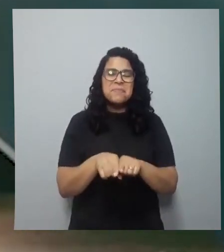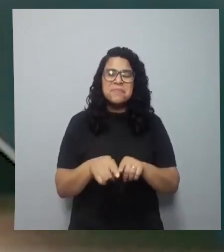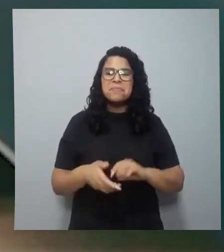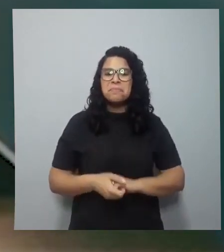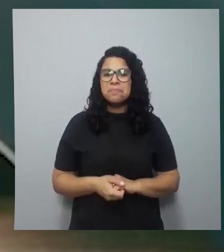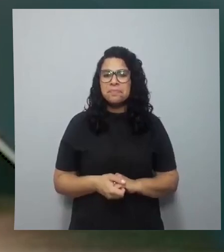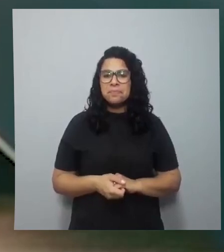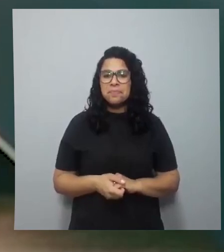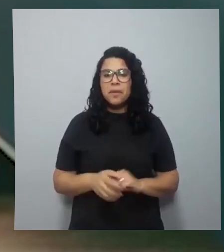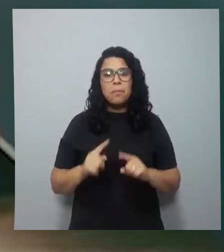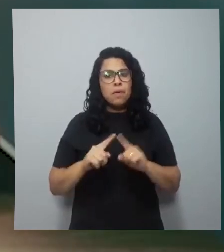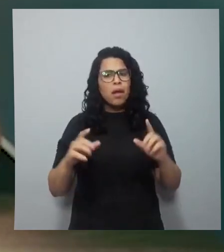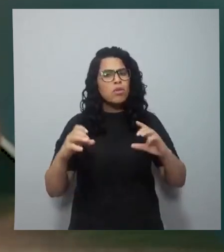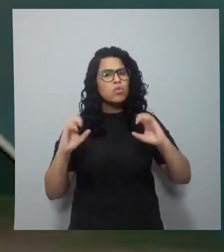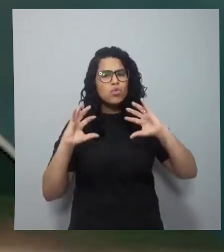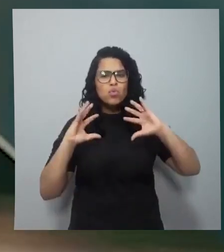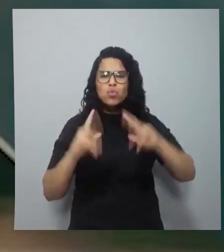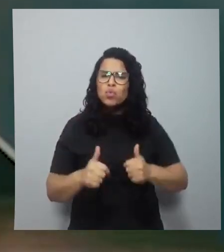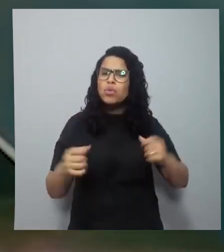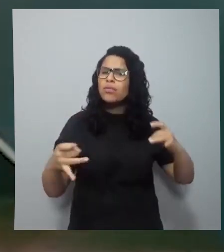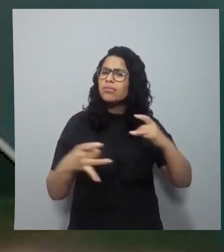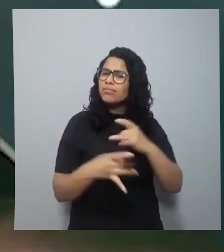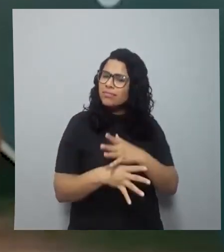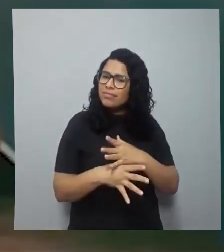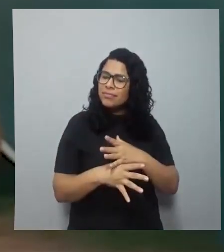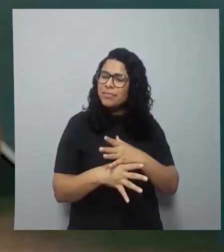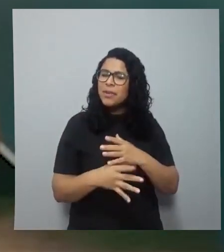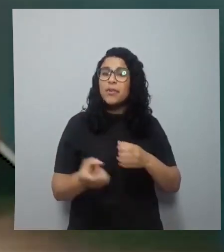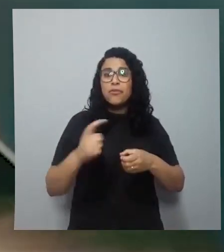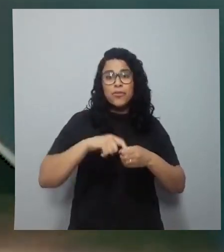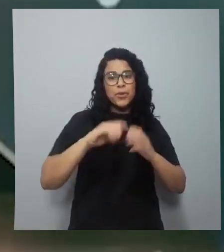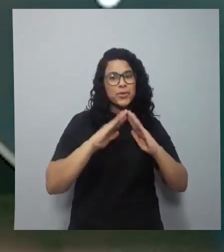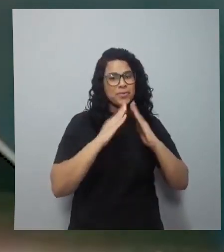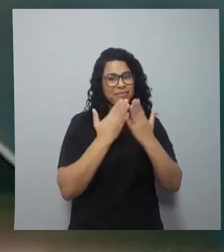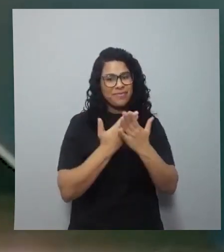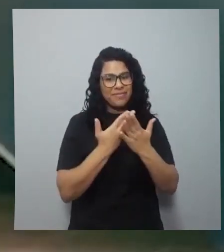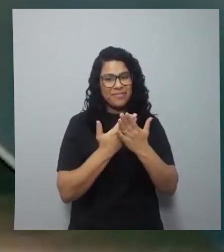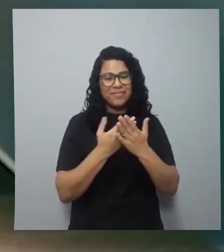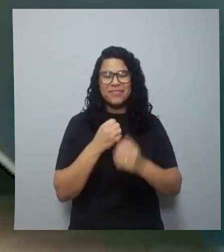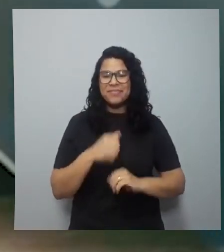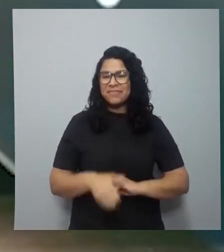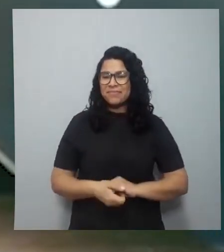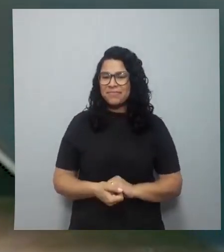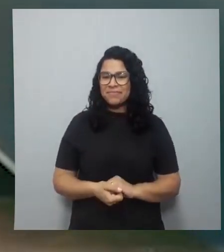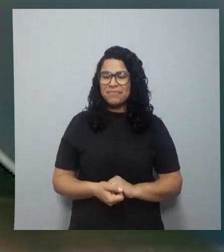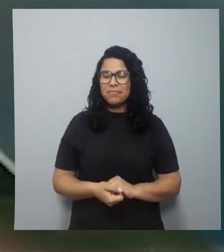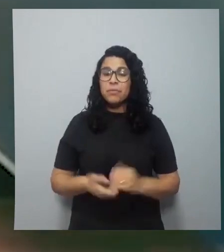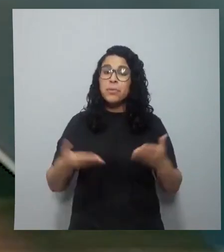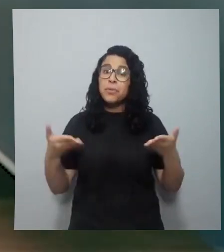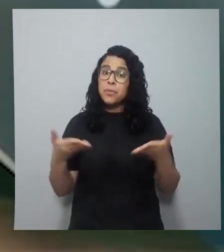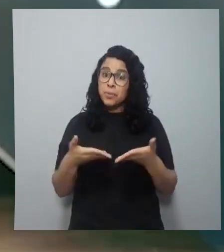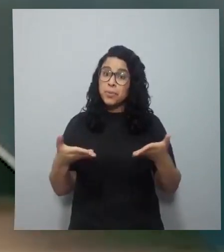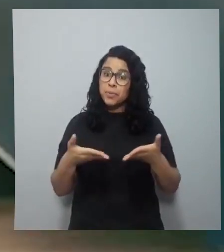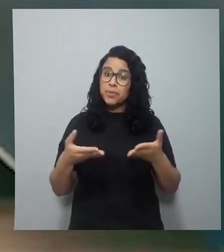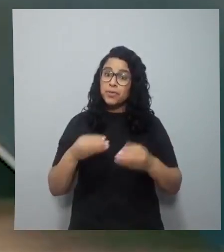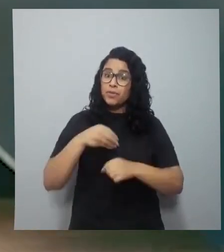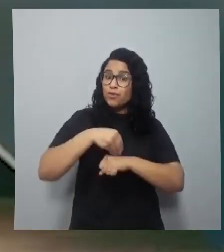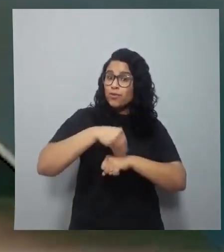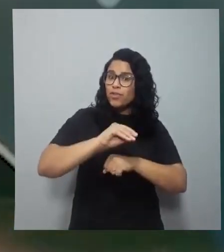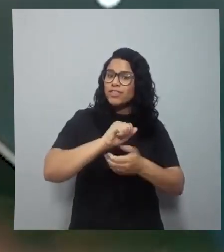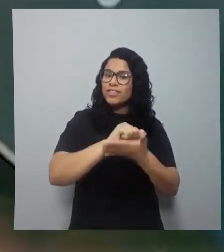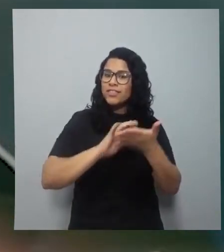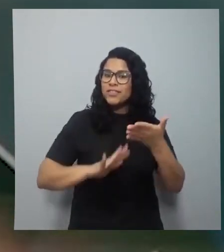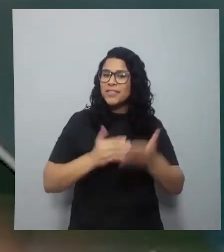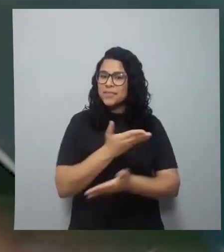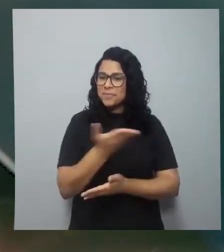também, mas logo logo tudo isso vai acabar e vai ficar tudo bem, a gente volta pra escola, tá legal? Hoje eu quero dar uma